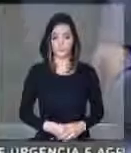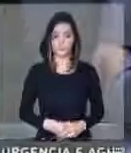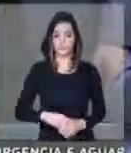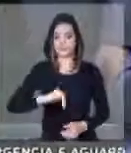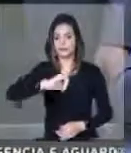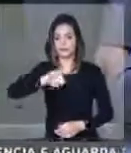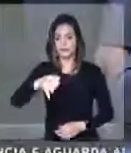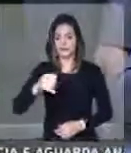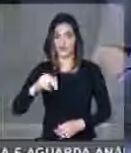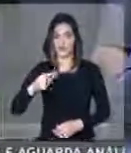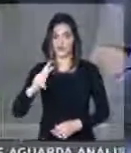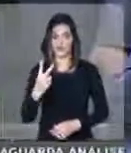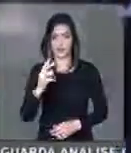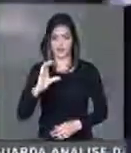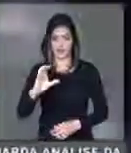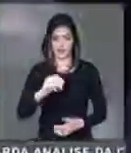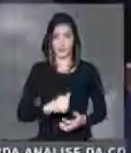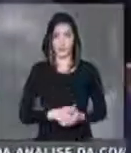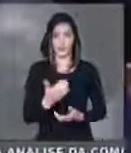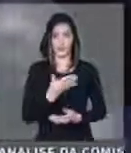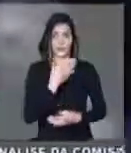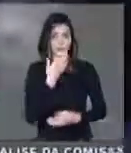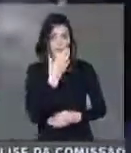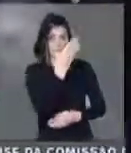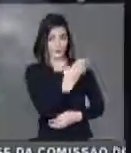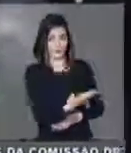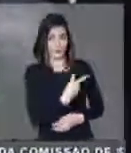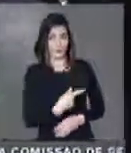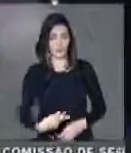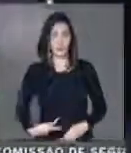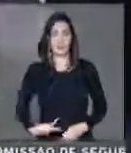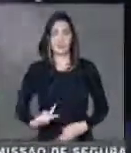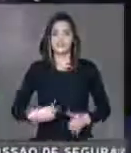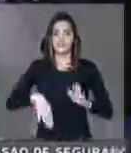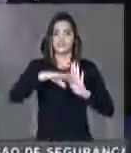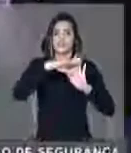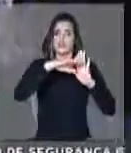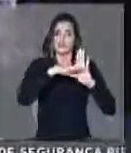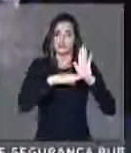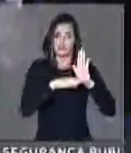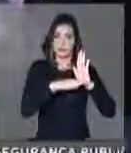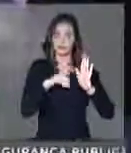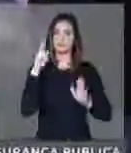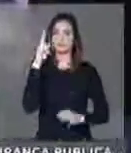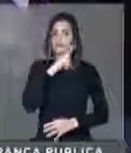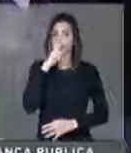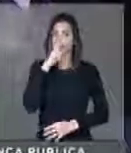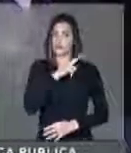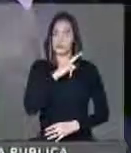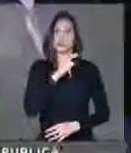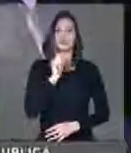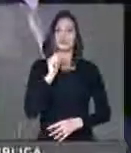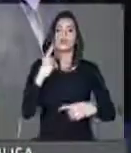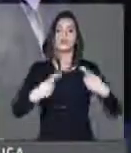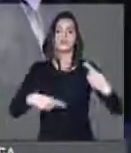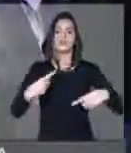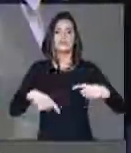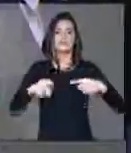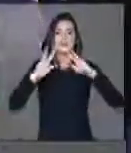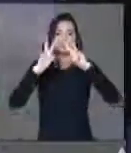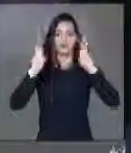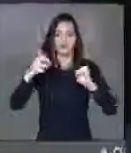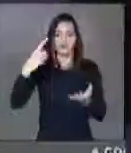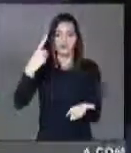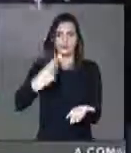JHC. Eu gostaria de fazer um apelo, senhor presidente, para voltarmos à urgência em que trata